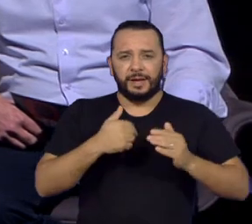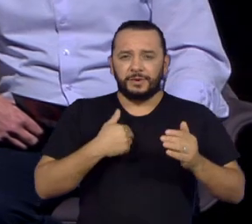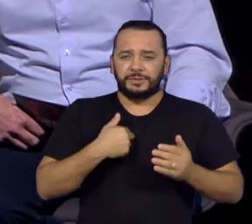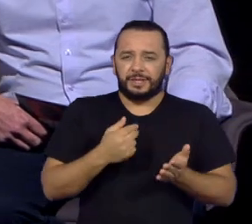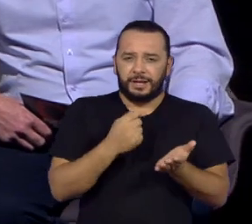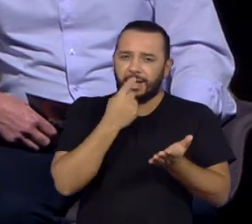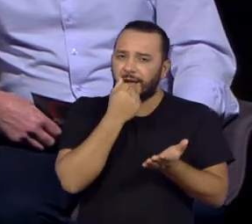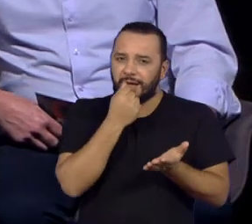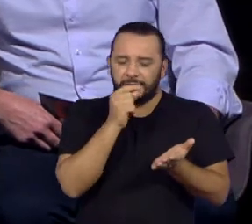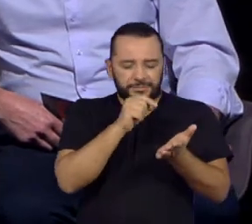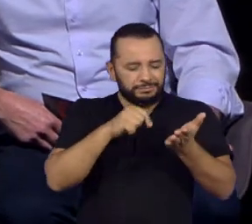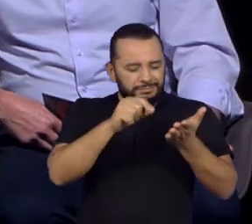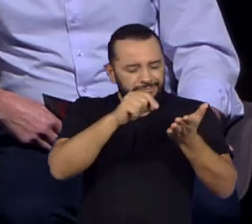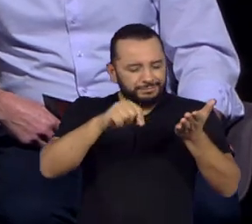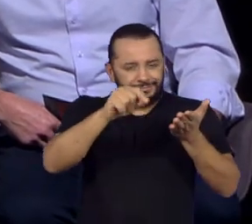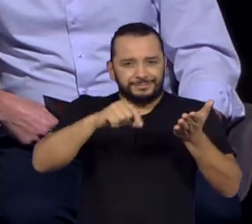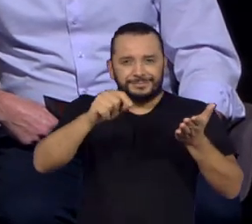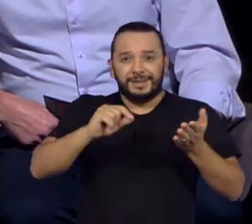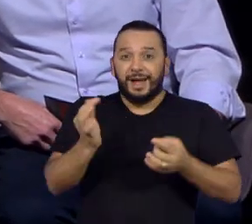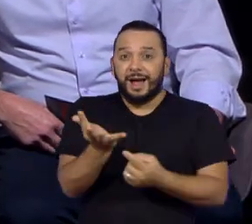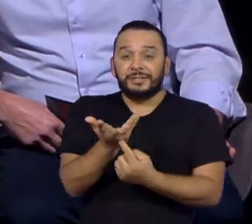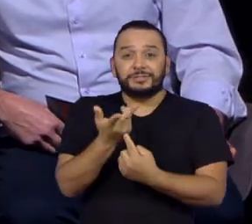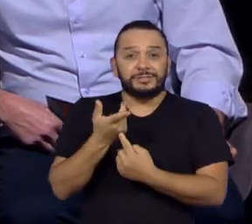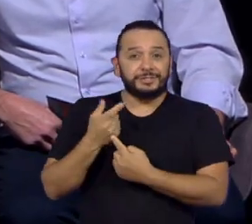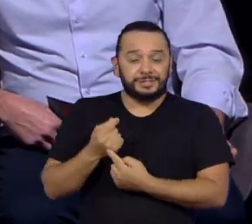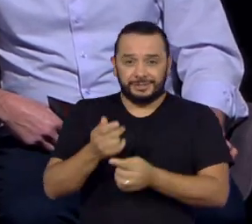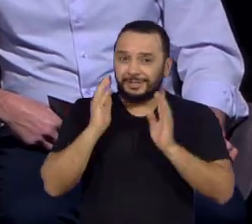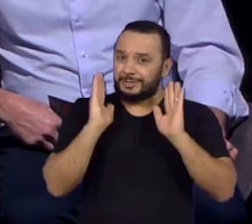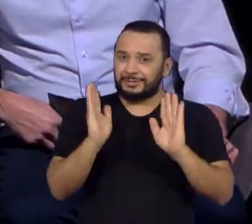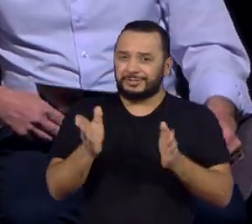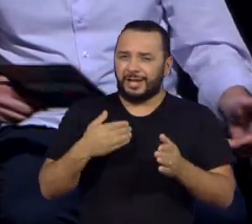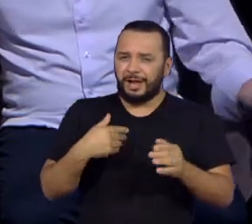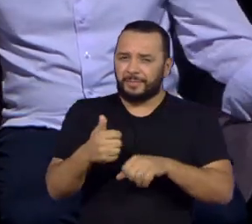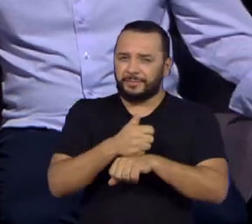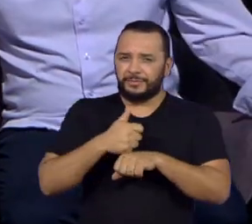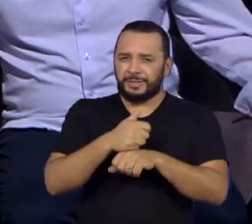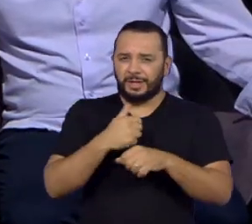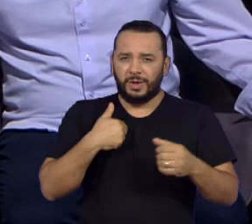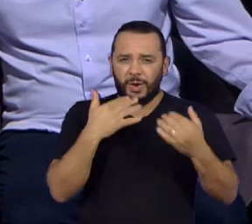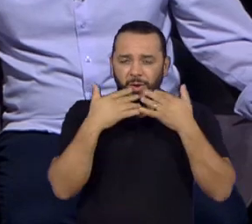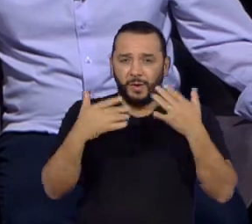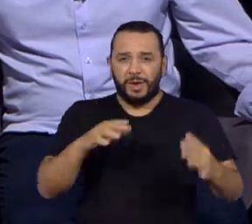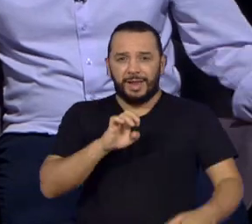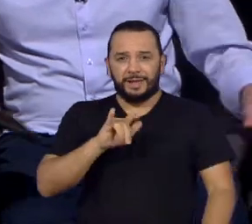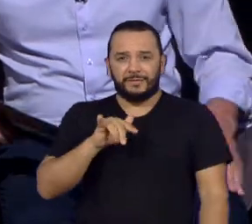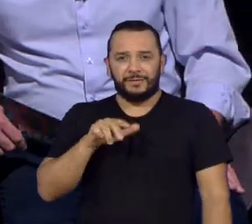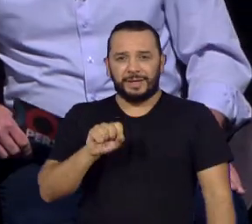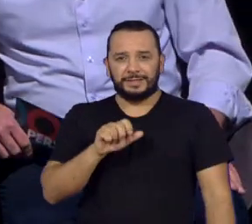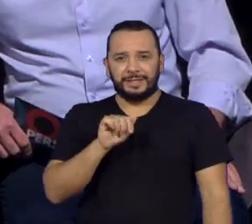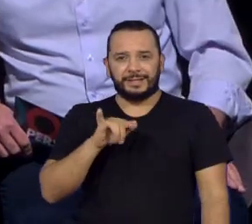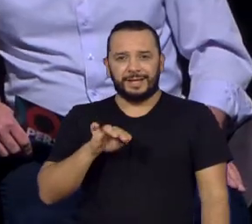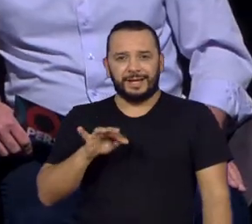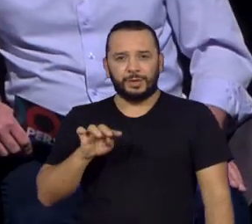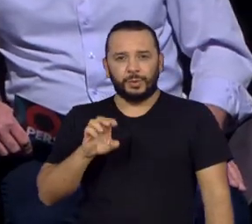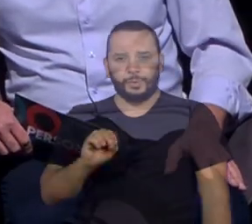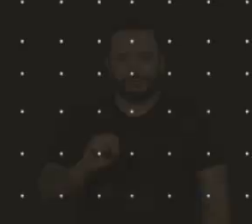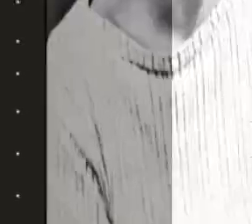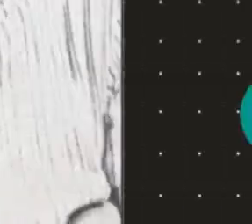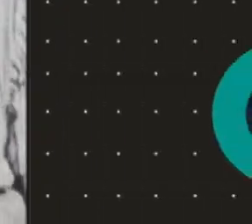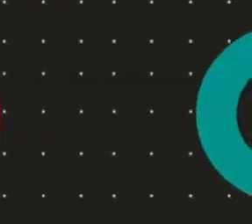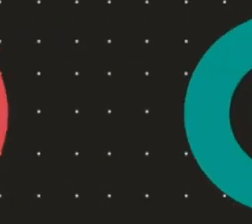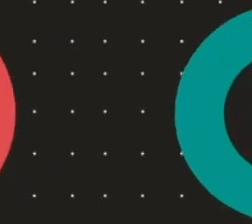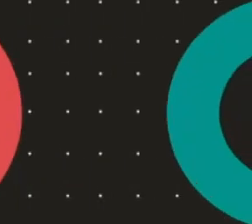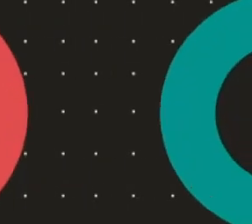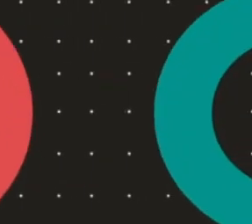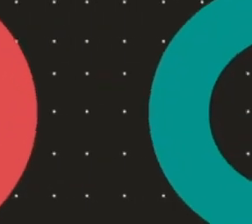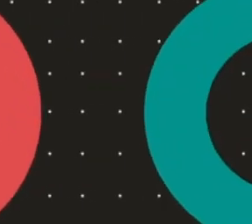aquarelas. Um artista gráfico de olhar atento ao mundo ao seu redor. É um prazer receber no Persona Elifas Andreato.